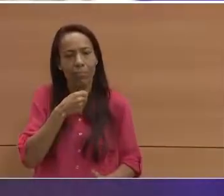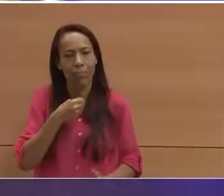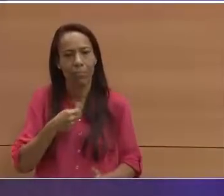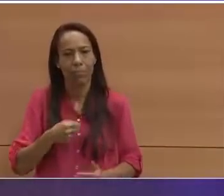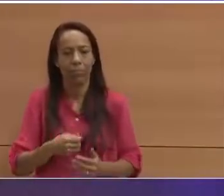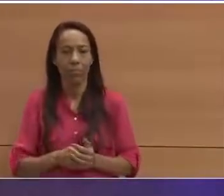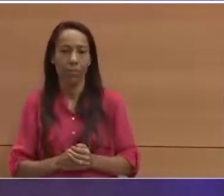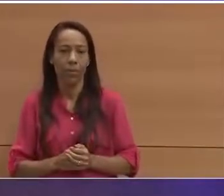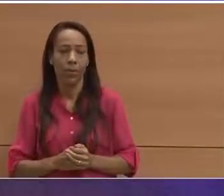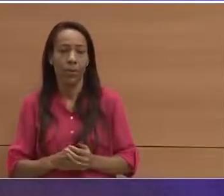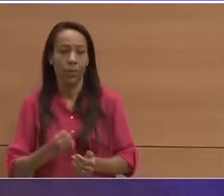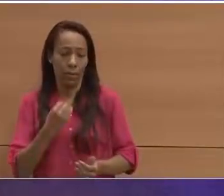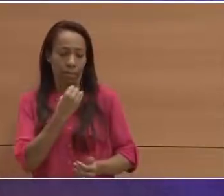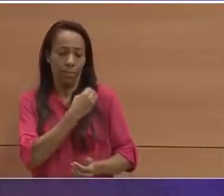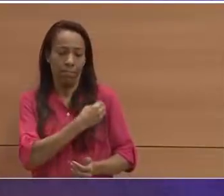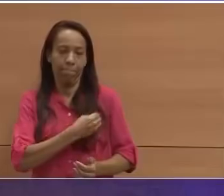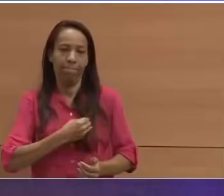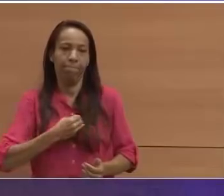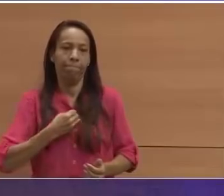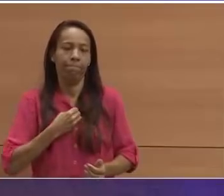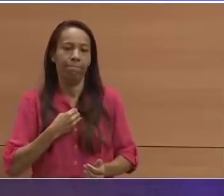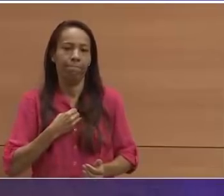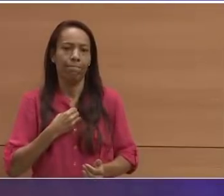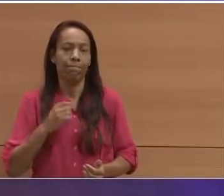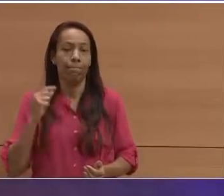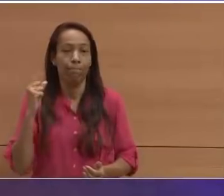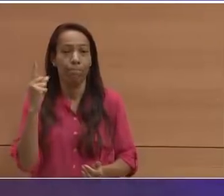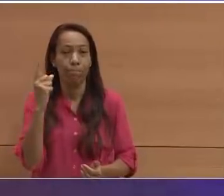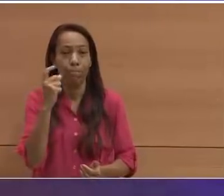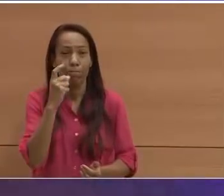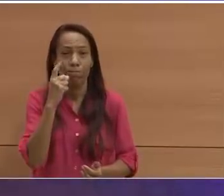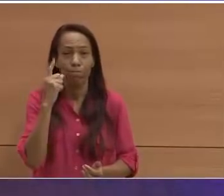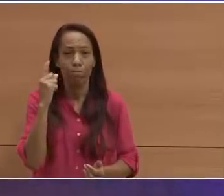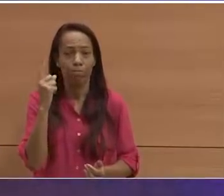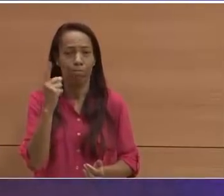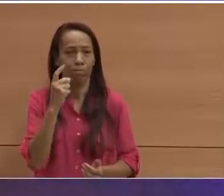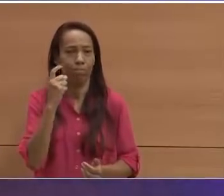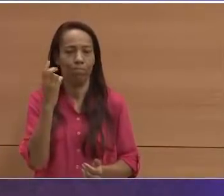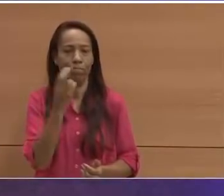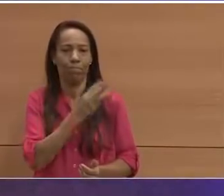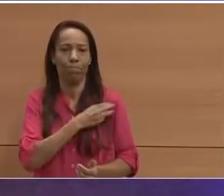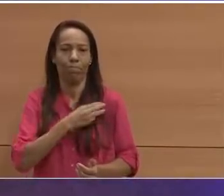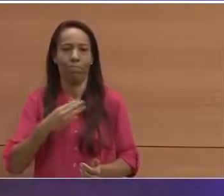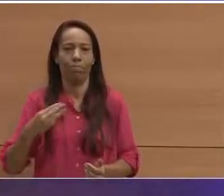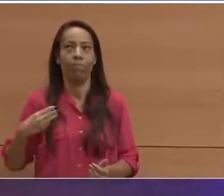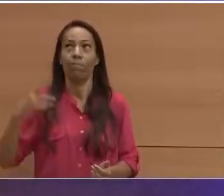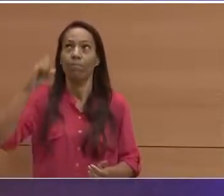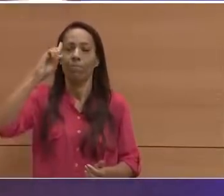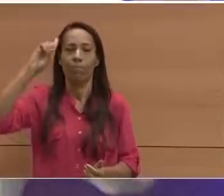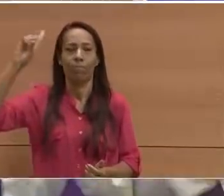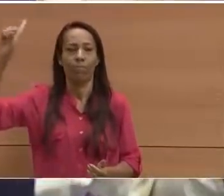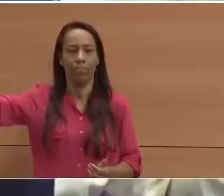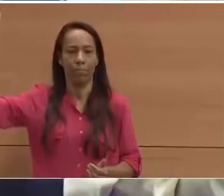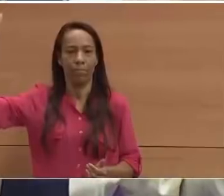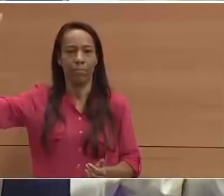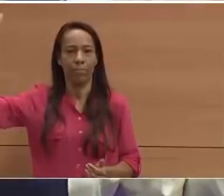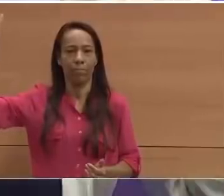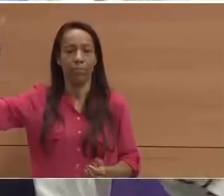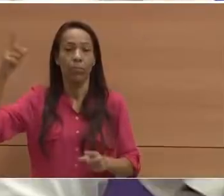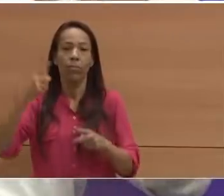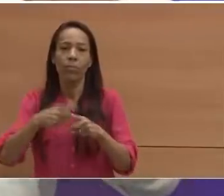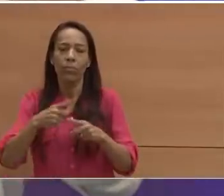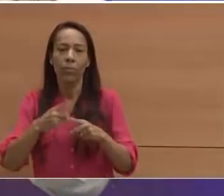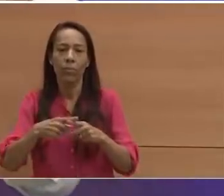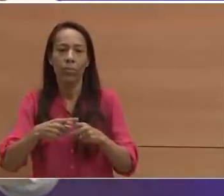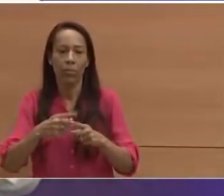E João é o único ministro de Deus que o seu ministério não termina com a